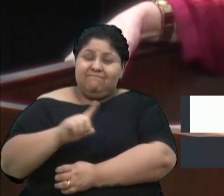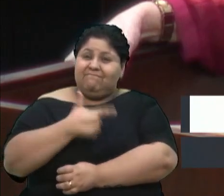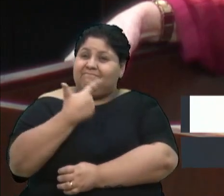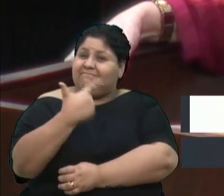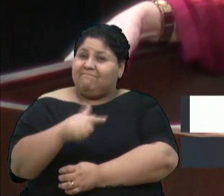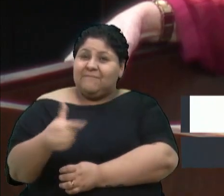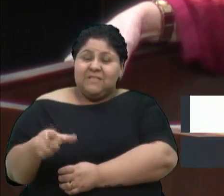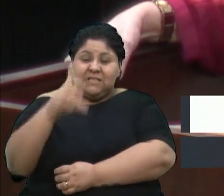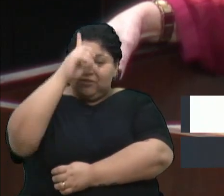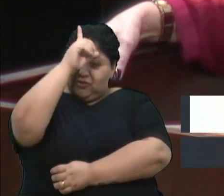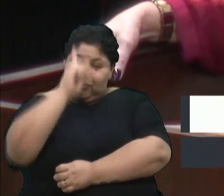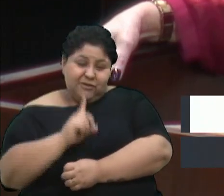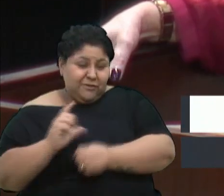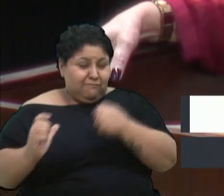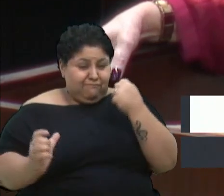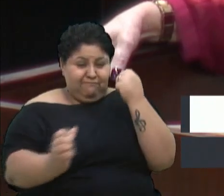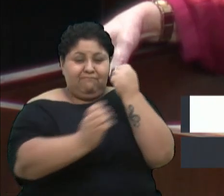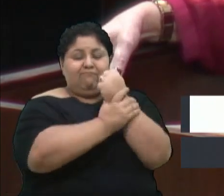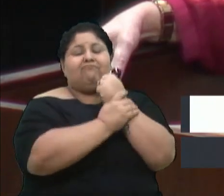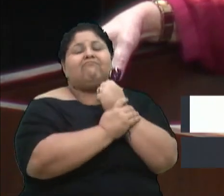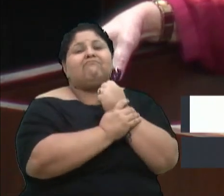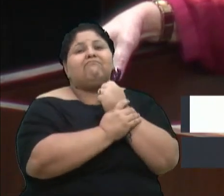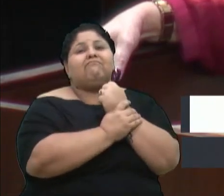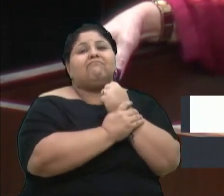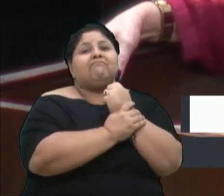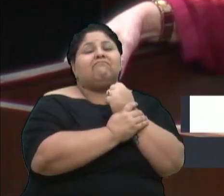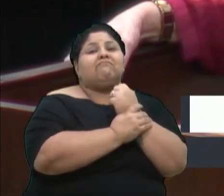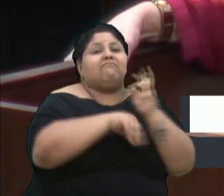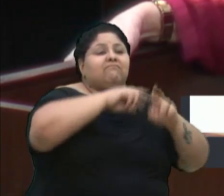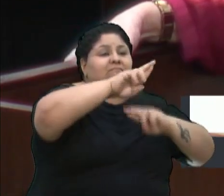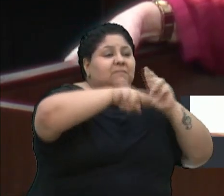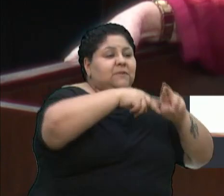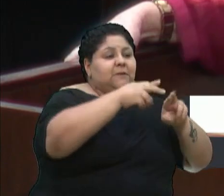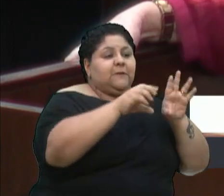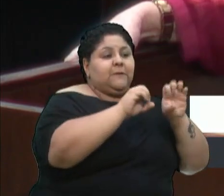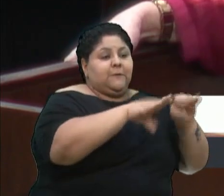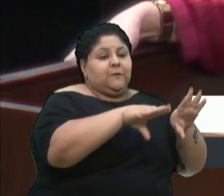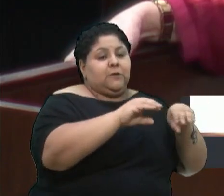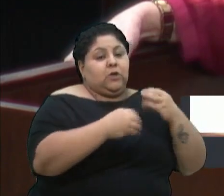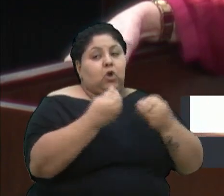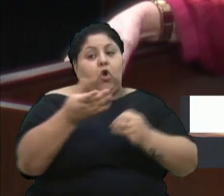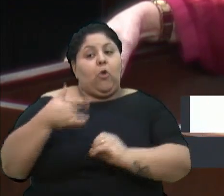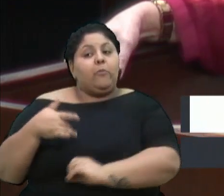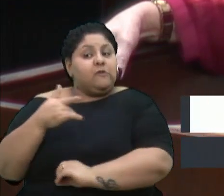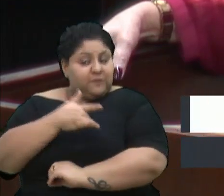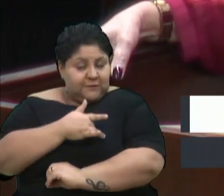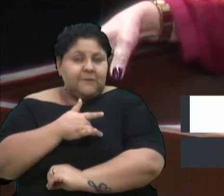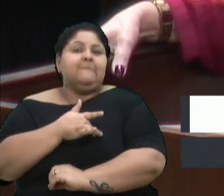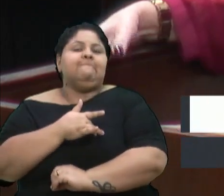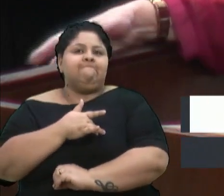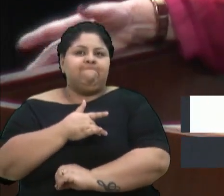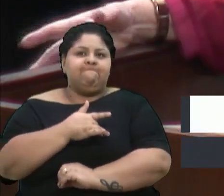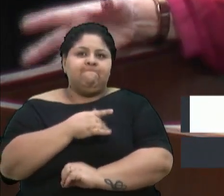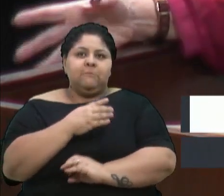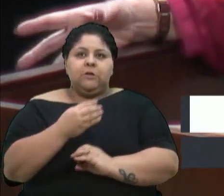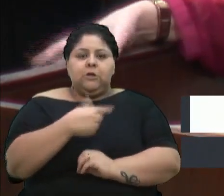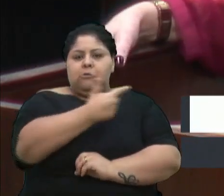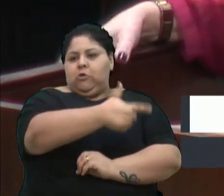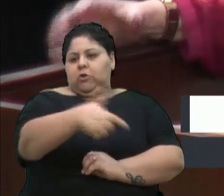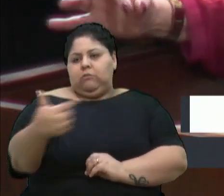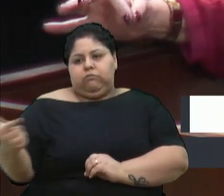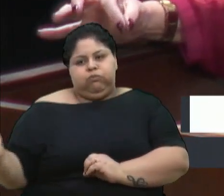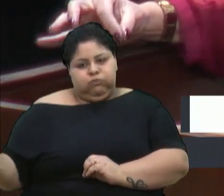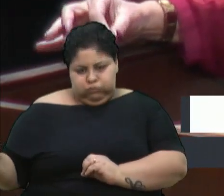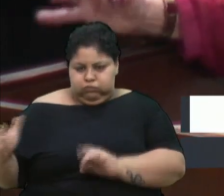seus direitos garantidos, tanto em relação à educação como à saúde, como outras questões,